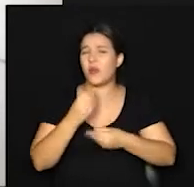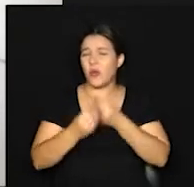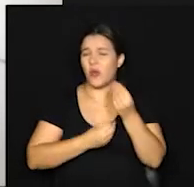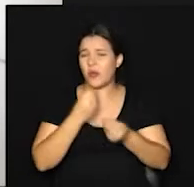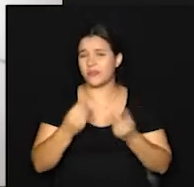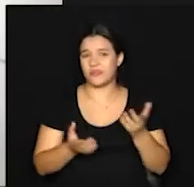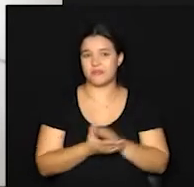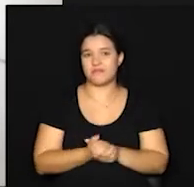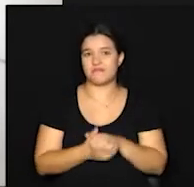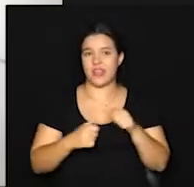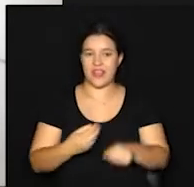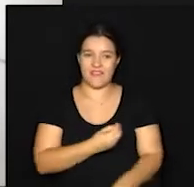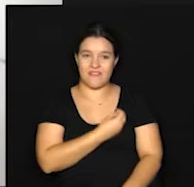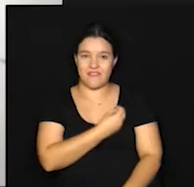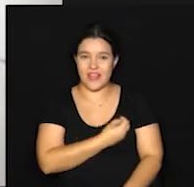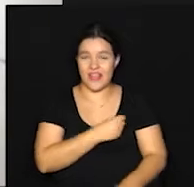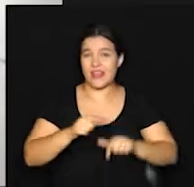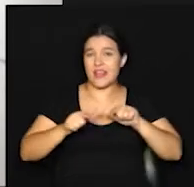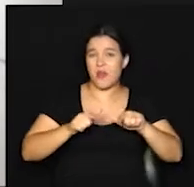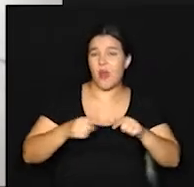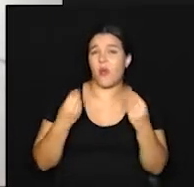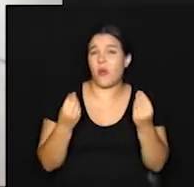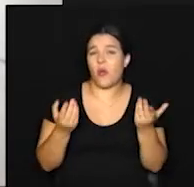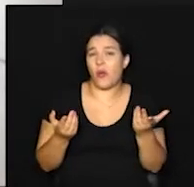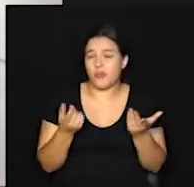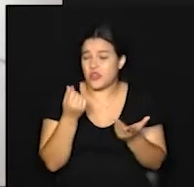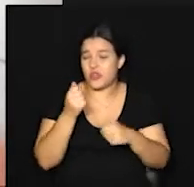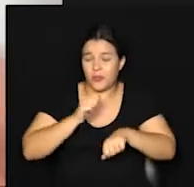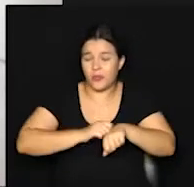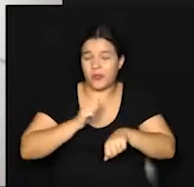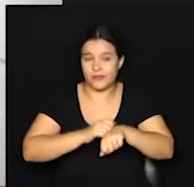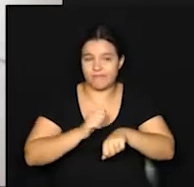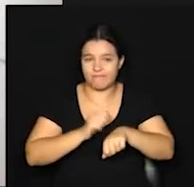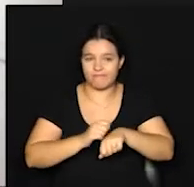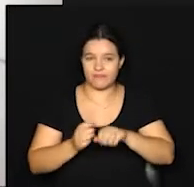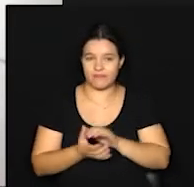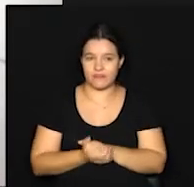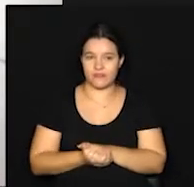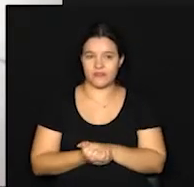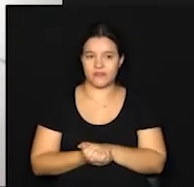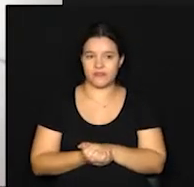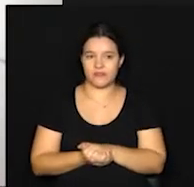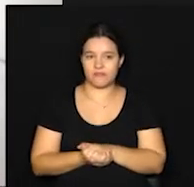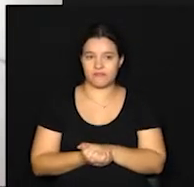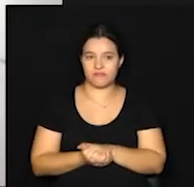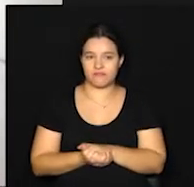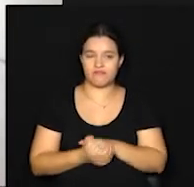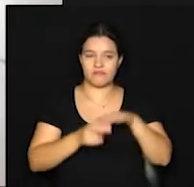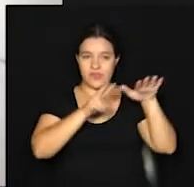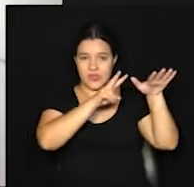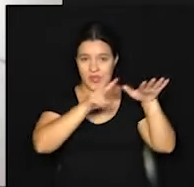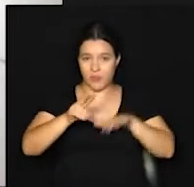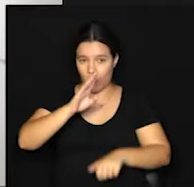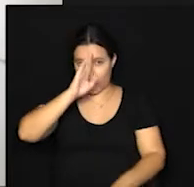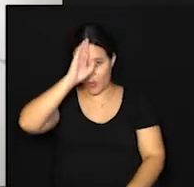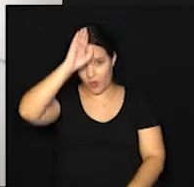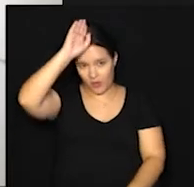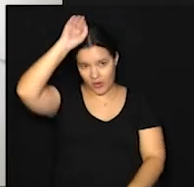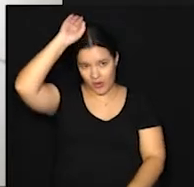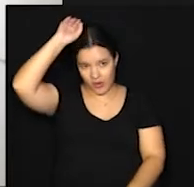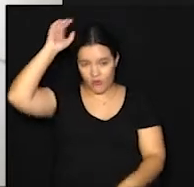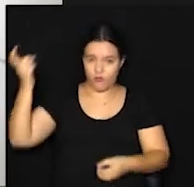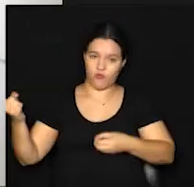que se estabilizar, tem que trabalhar, tem que isso. Nesse meio tempo eu volto quando termina essa semana em Roma, eu volto